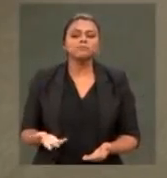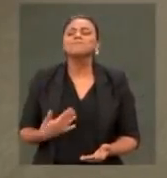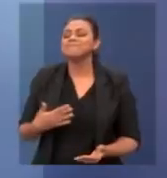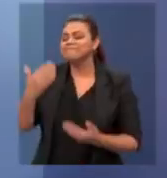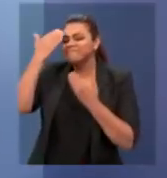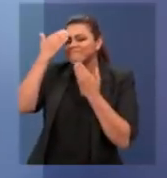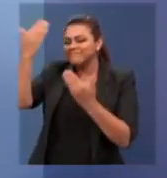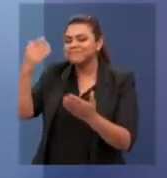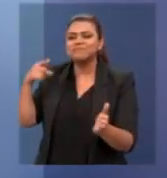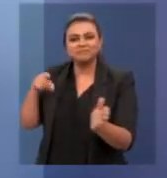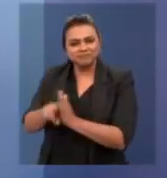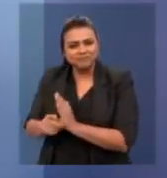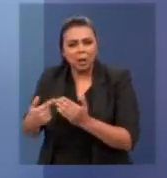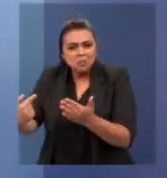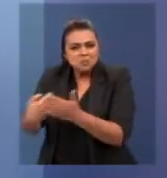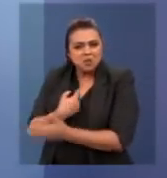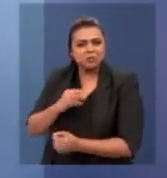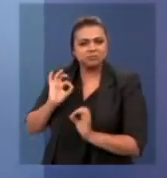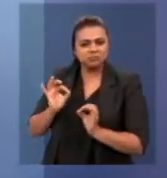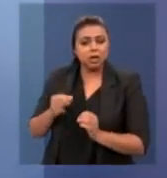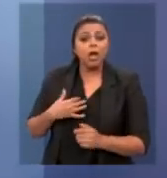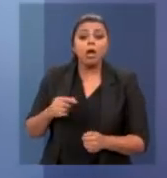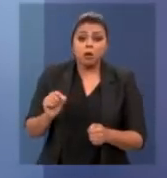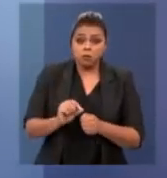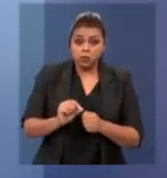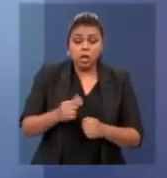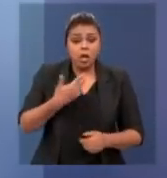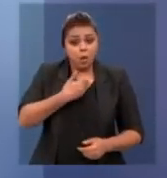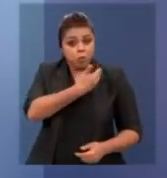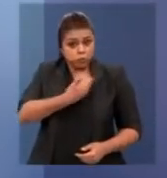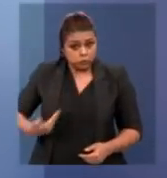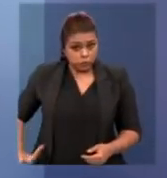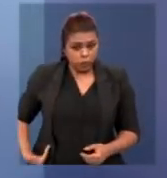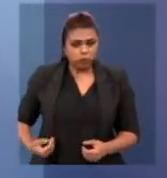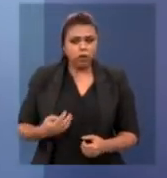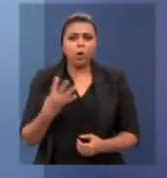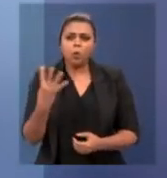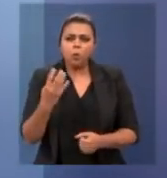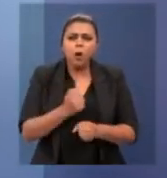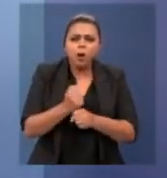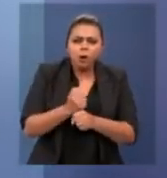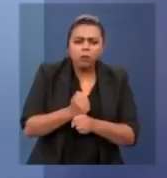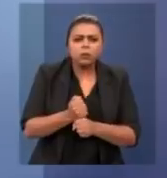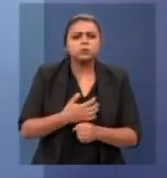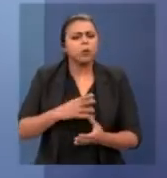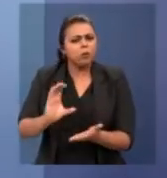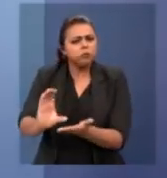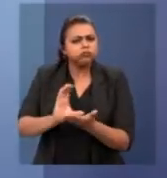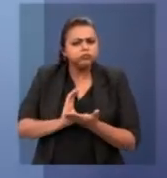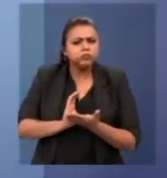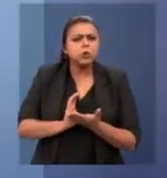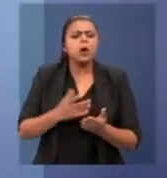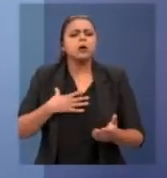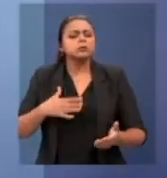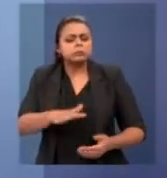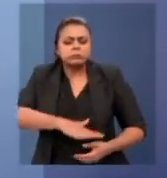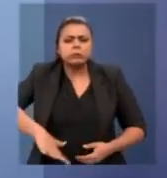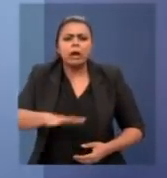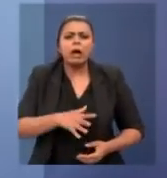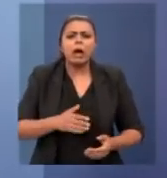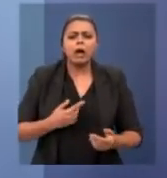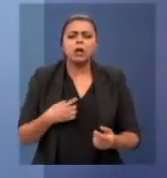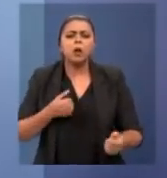pergunta e eu fiz no tempo que eu liderei o estado nos quatro anos os maiores investimentos em infraestrutura da história